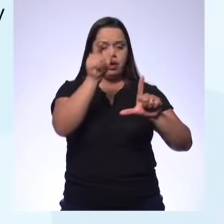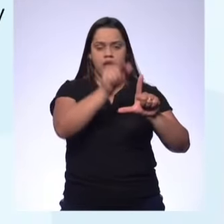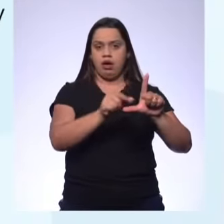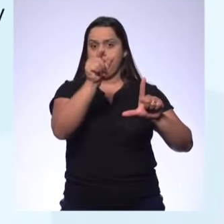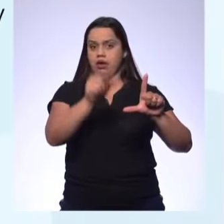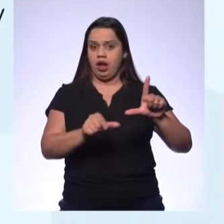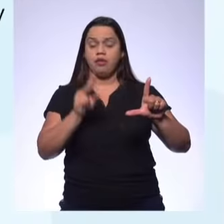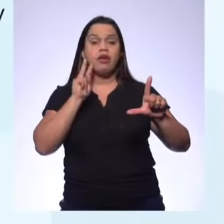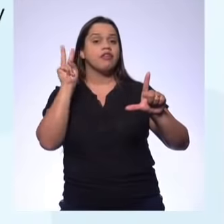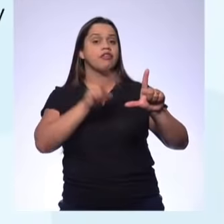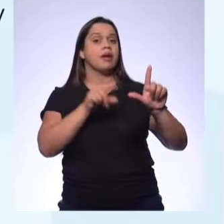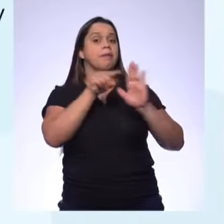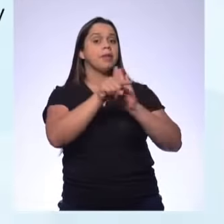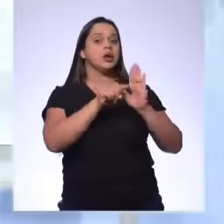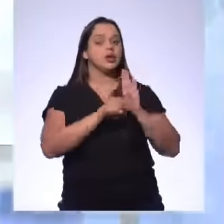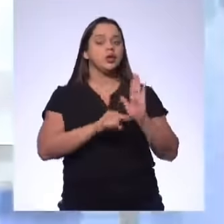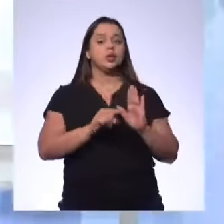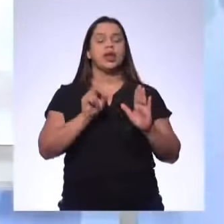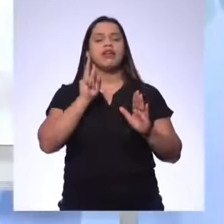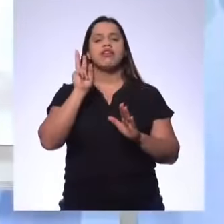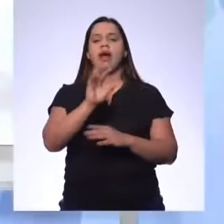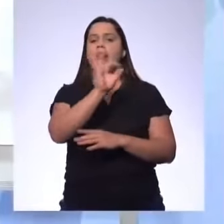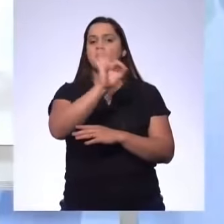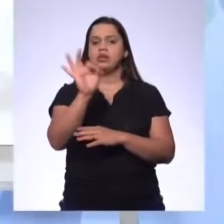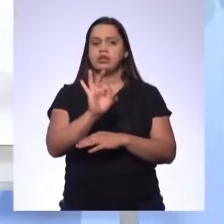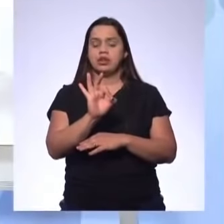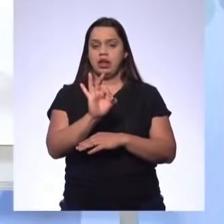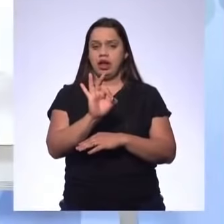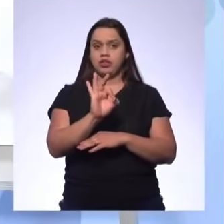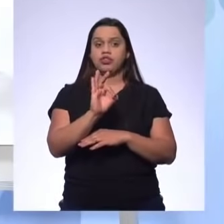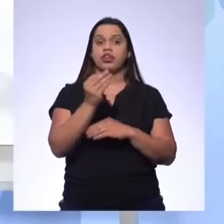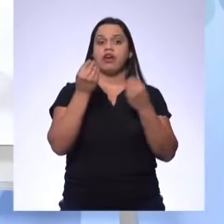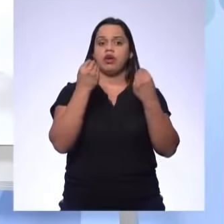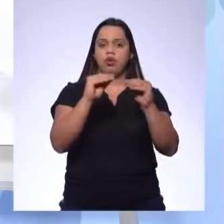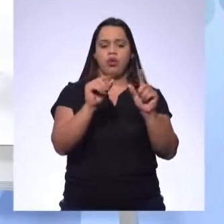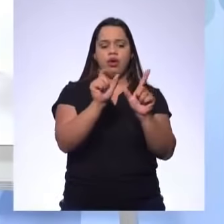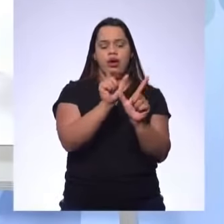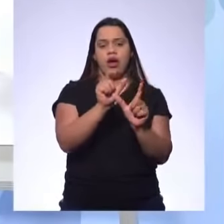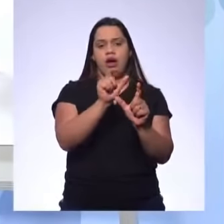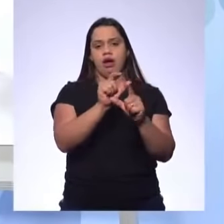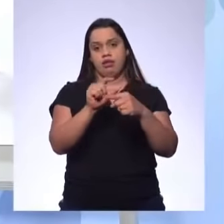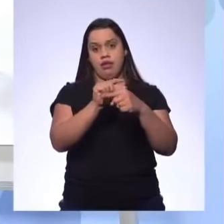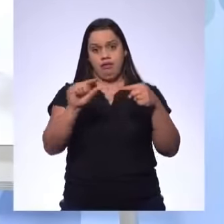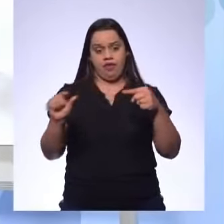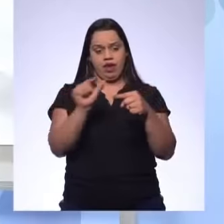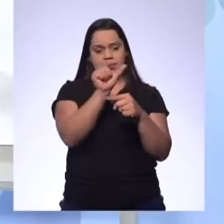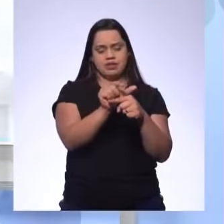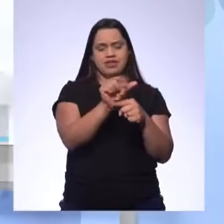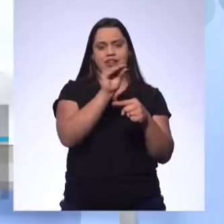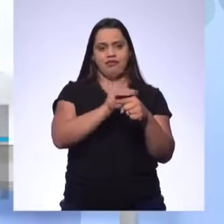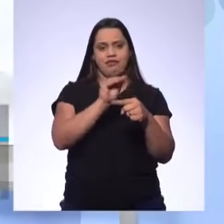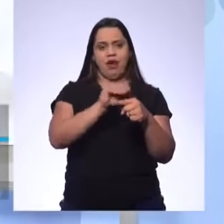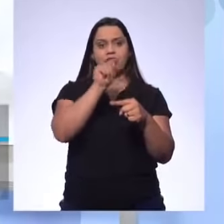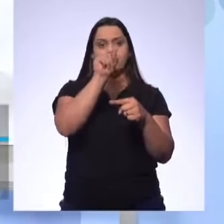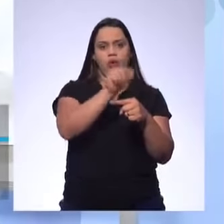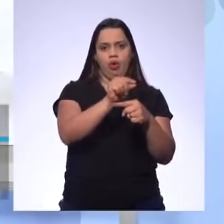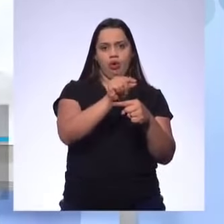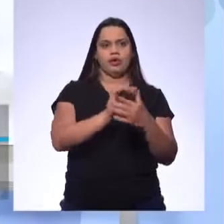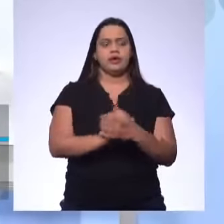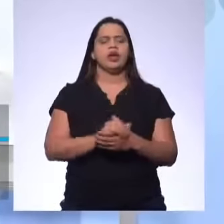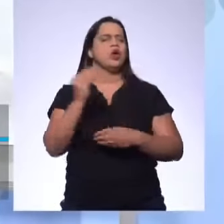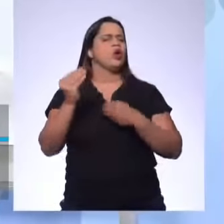aquelas perguntas e vai completar com a porcentagem, tá certo? Como assim, teacher? Eu não entendi,